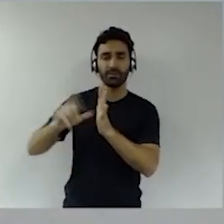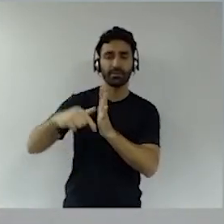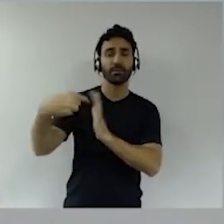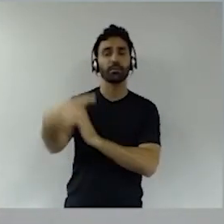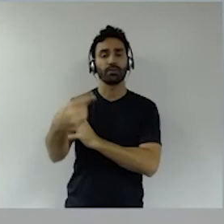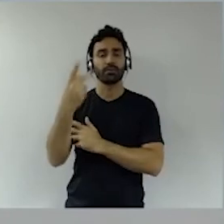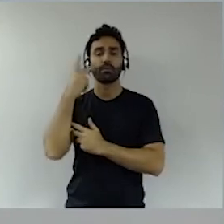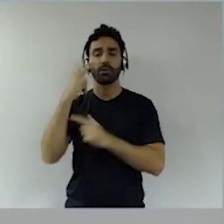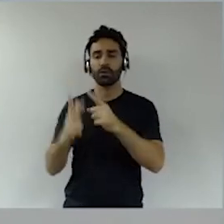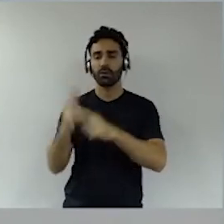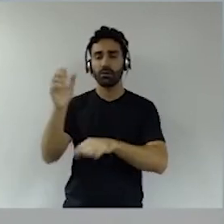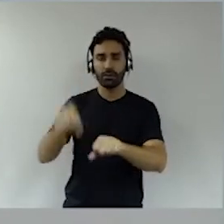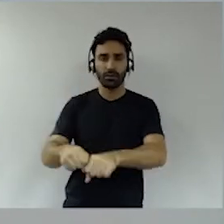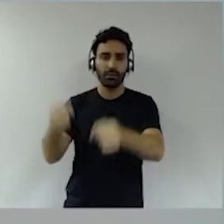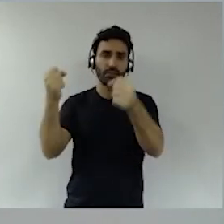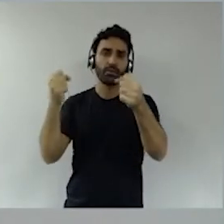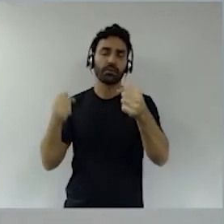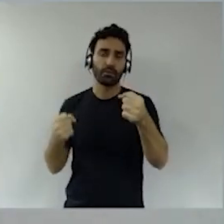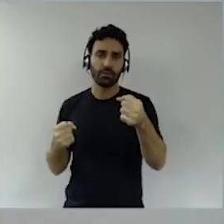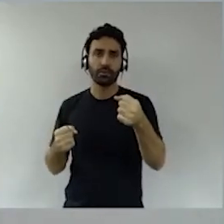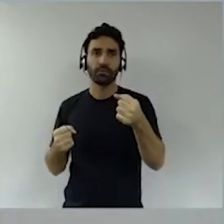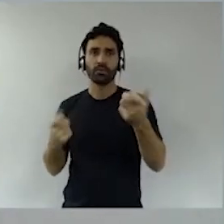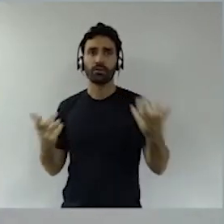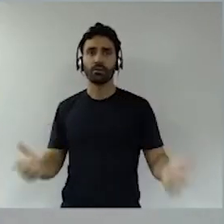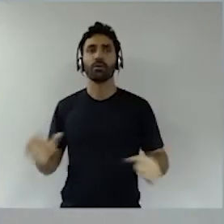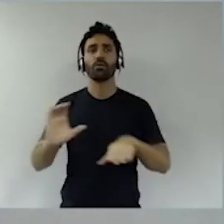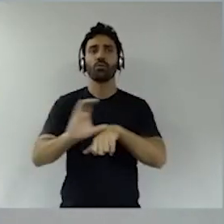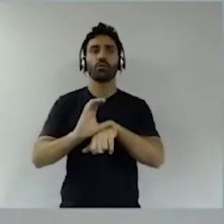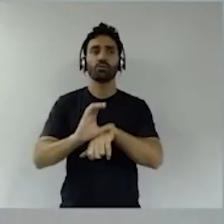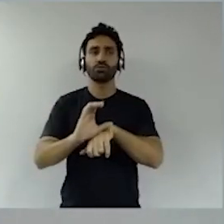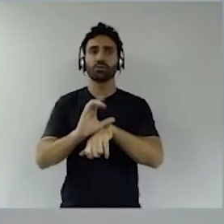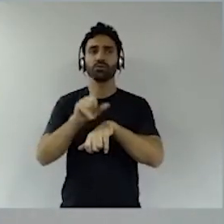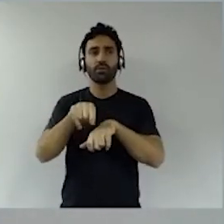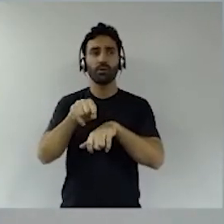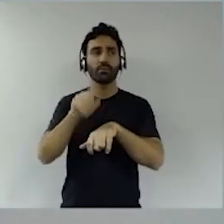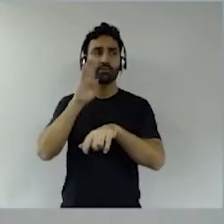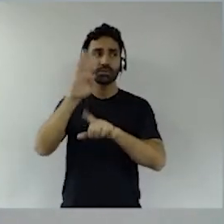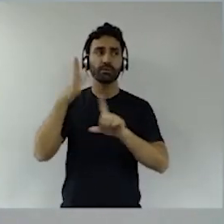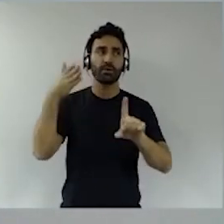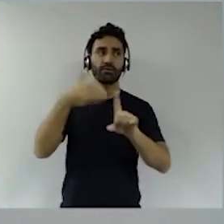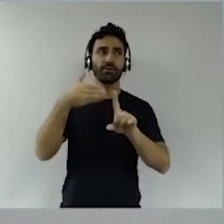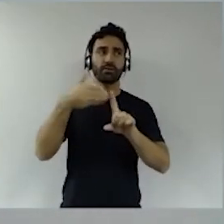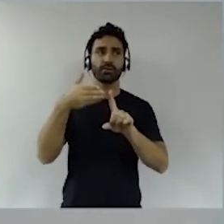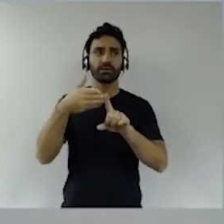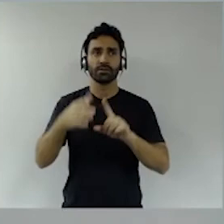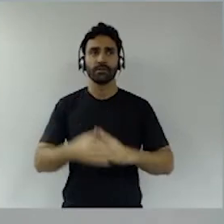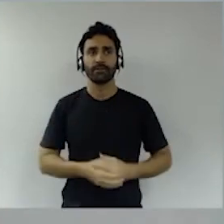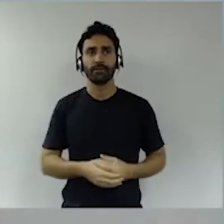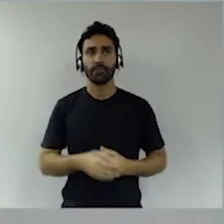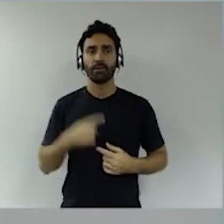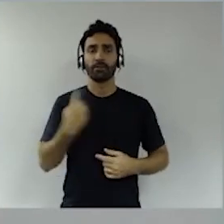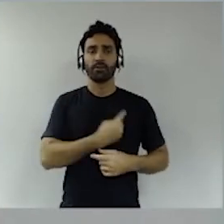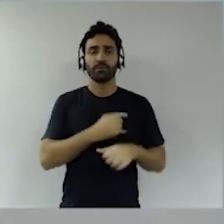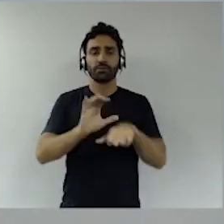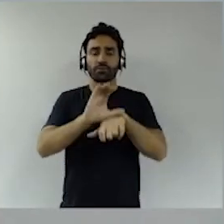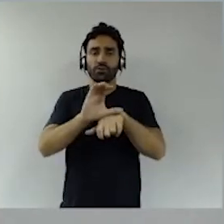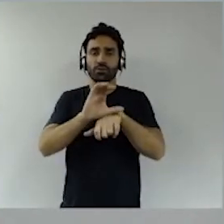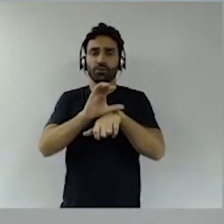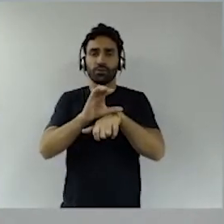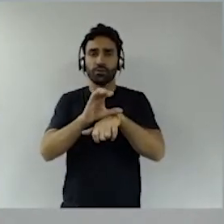romper isso. Né? A Constituição é a nossa maior referência. A nossa